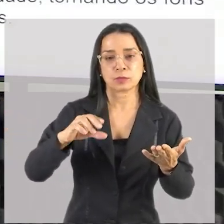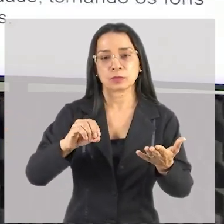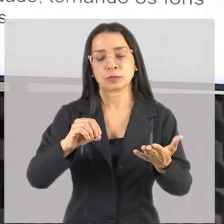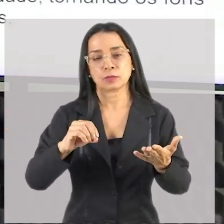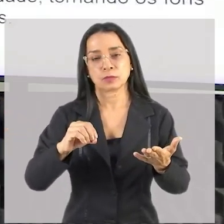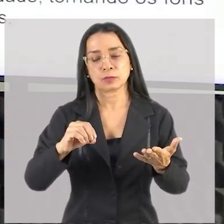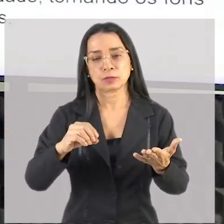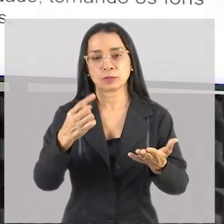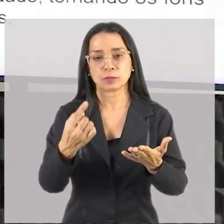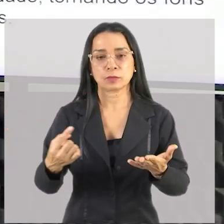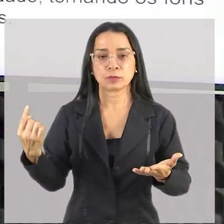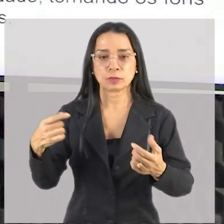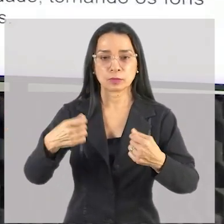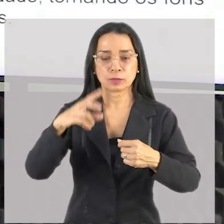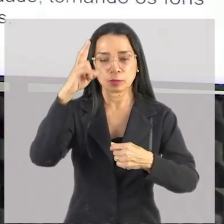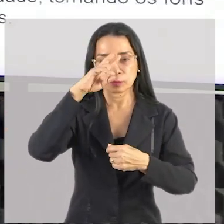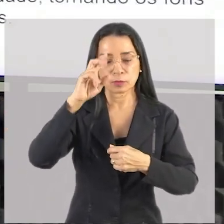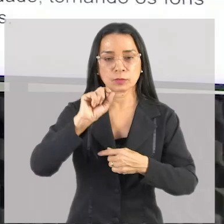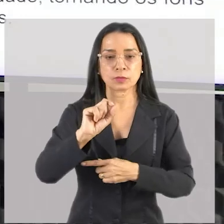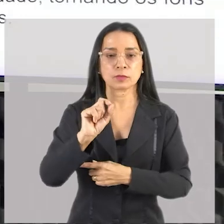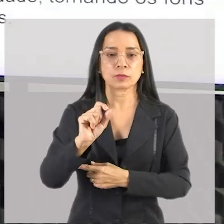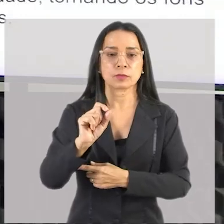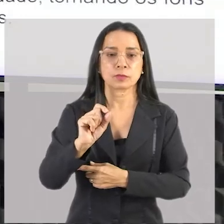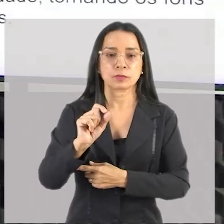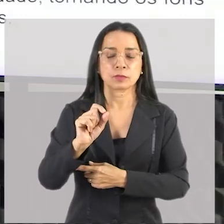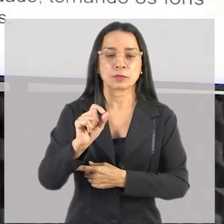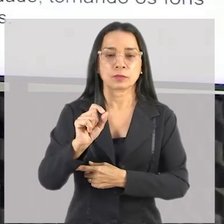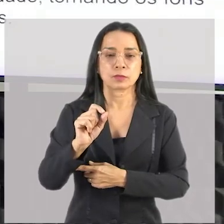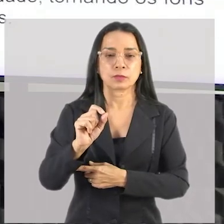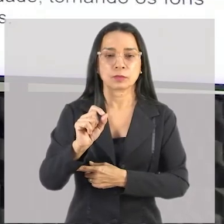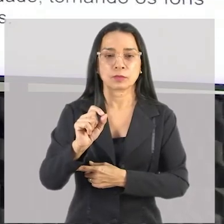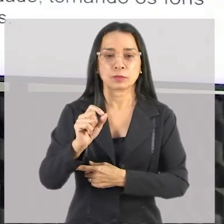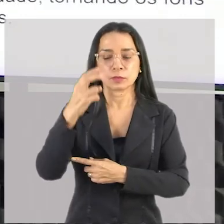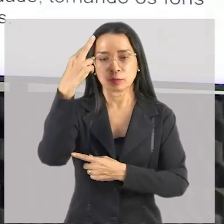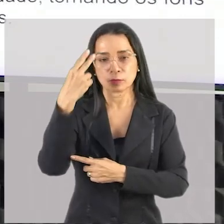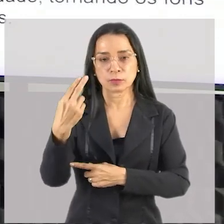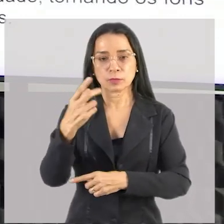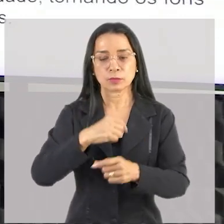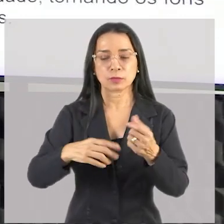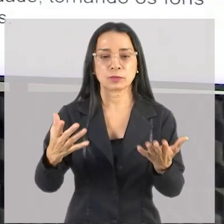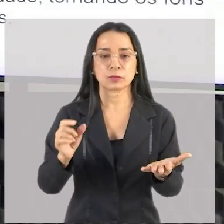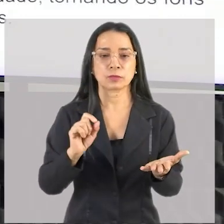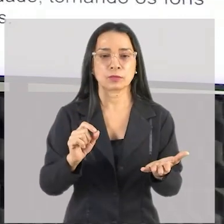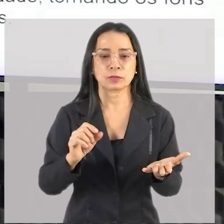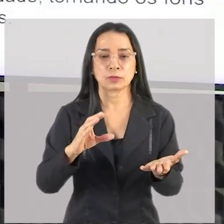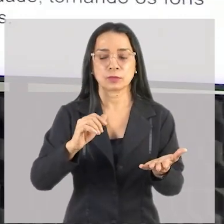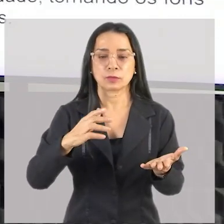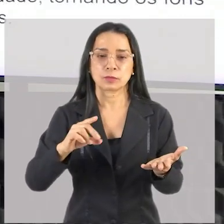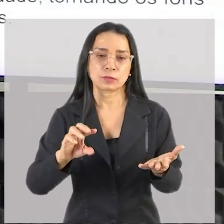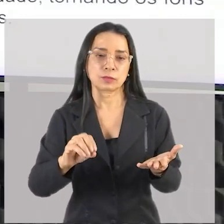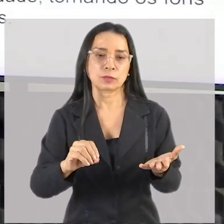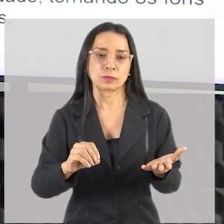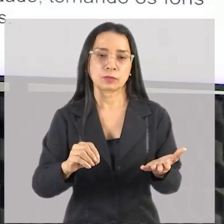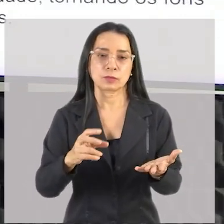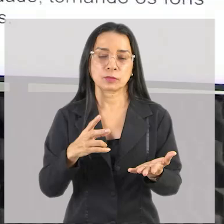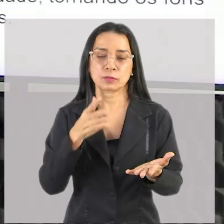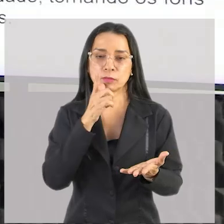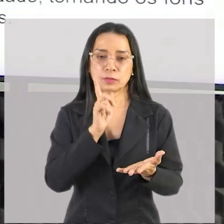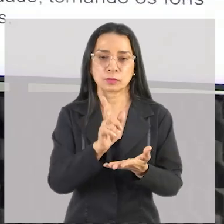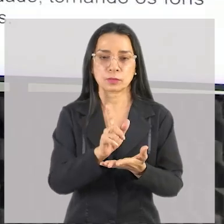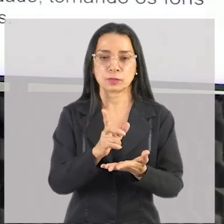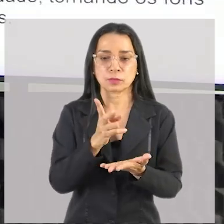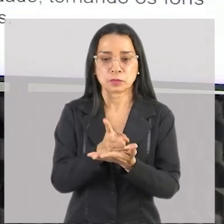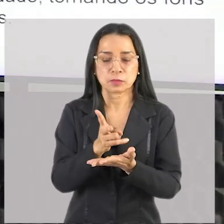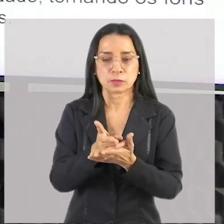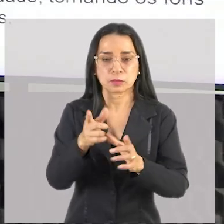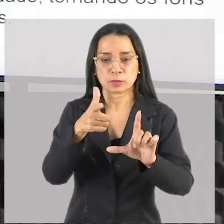E aí o que é que eu preciso lembrar? Eu preciso lembrar da historinha desse ácido. É um ácido que não consegue manter sua